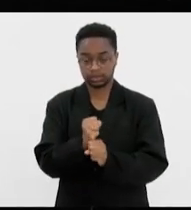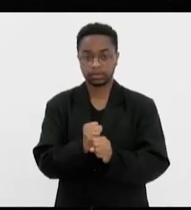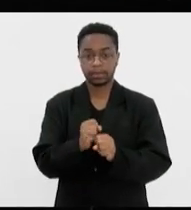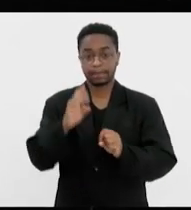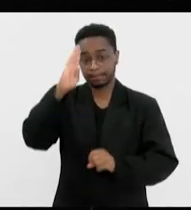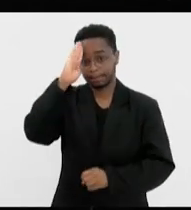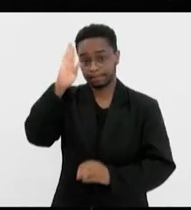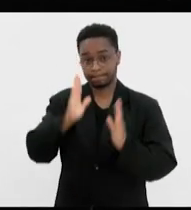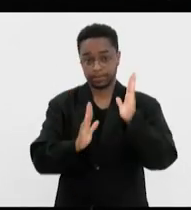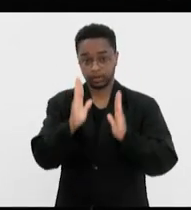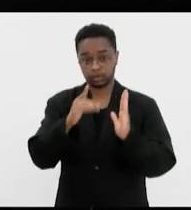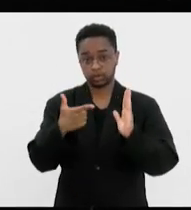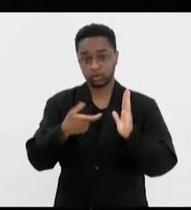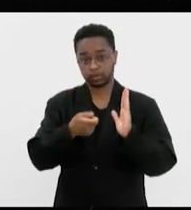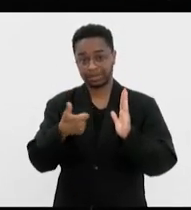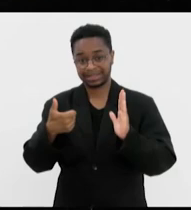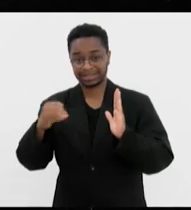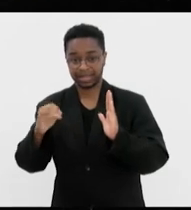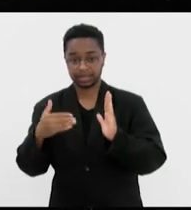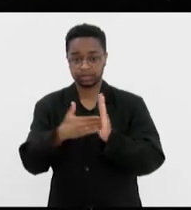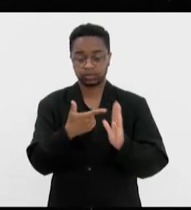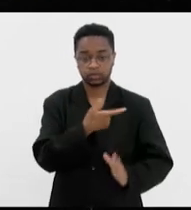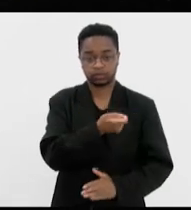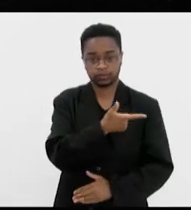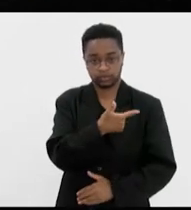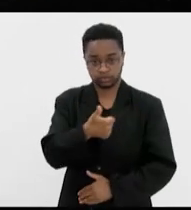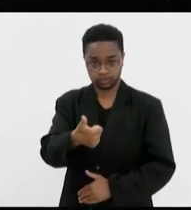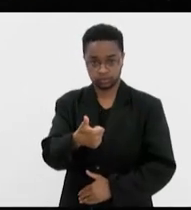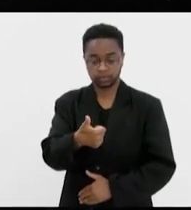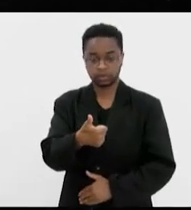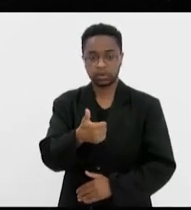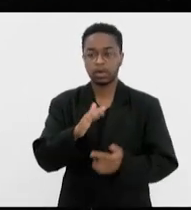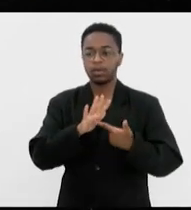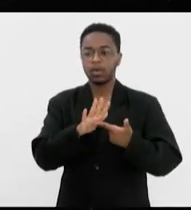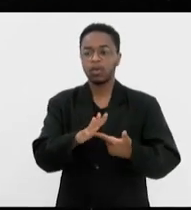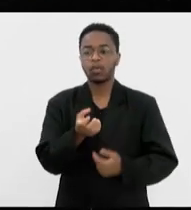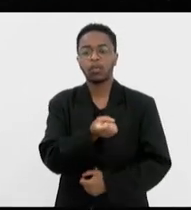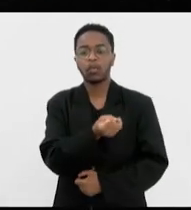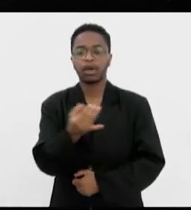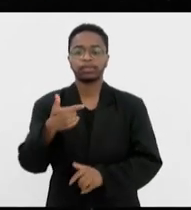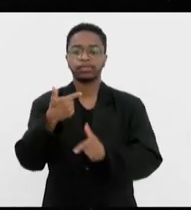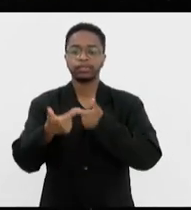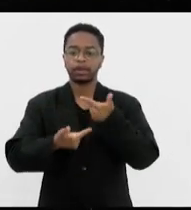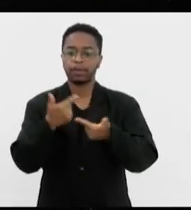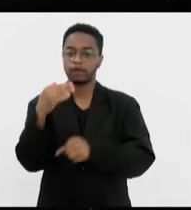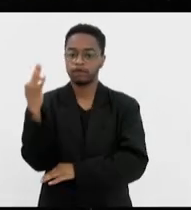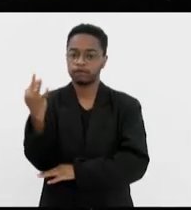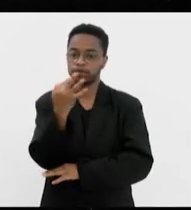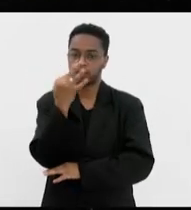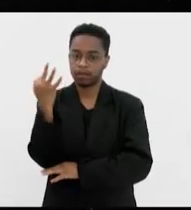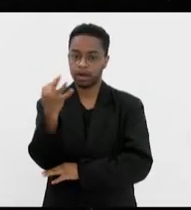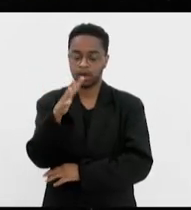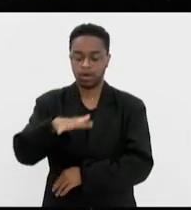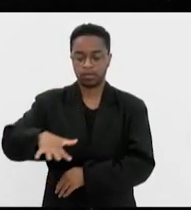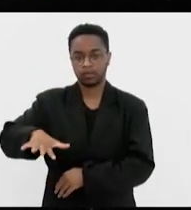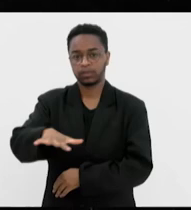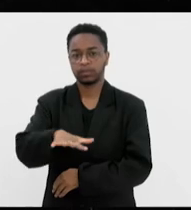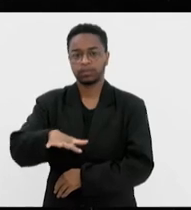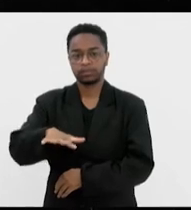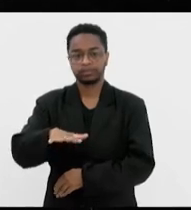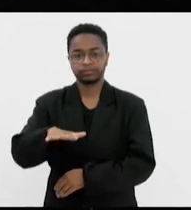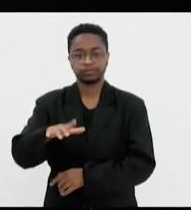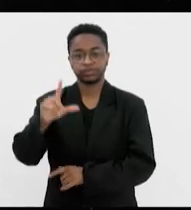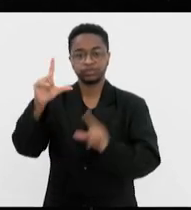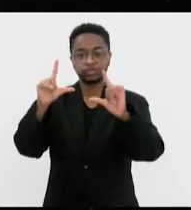de 2010 a 2021, o número de empregos formais gerados por esse setor caiu